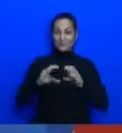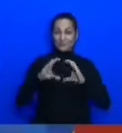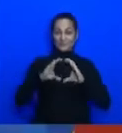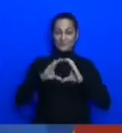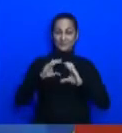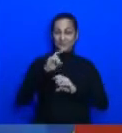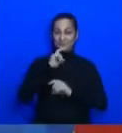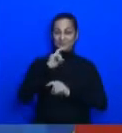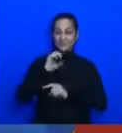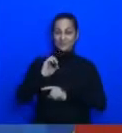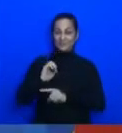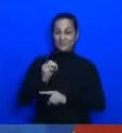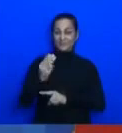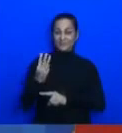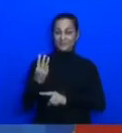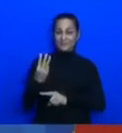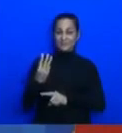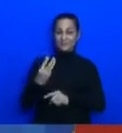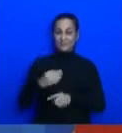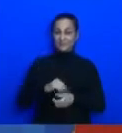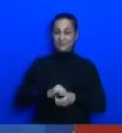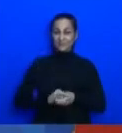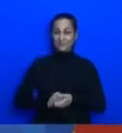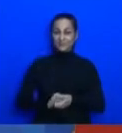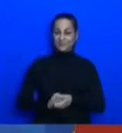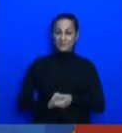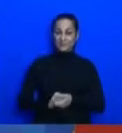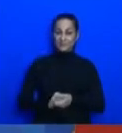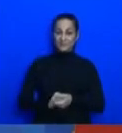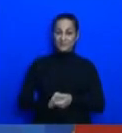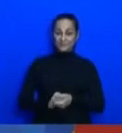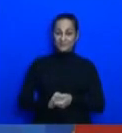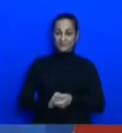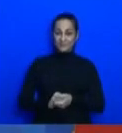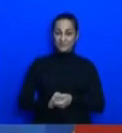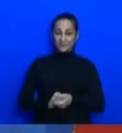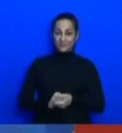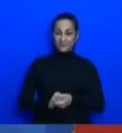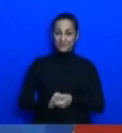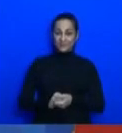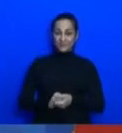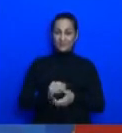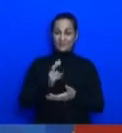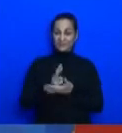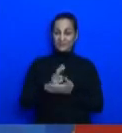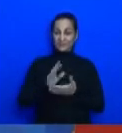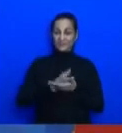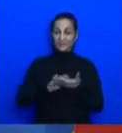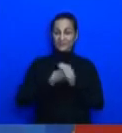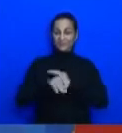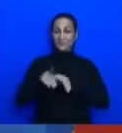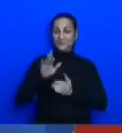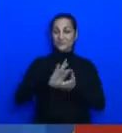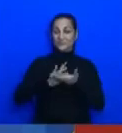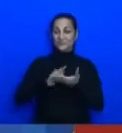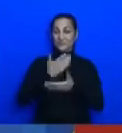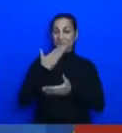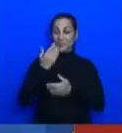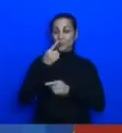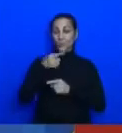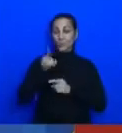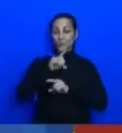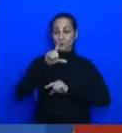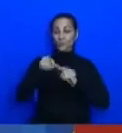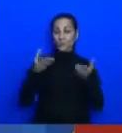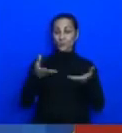Bola verde número 03. Verde 03. Na sequência da Lotomania tem Loto Fácil,